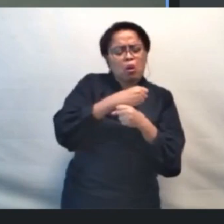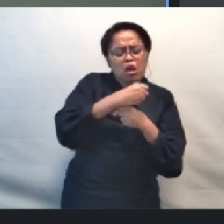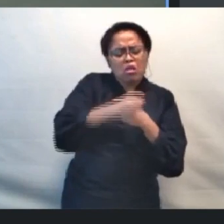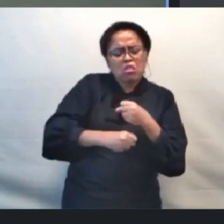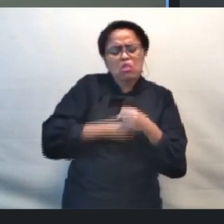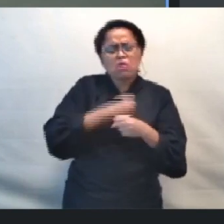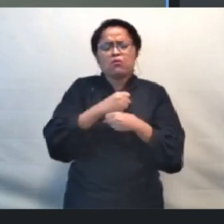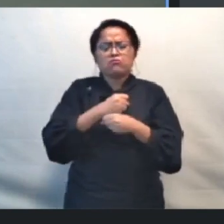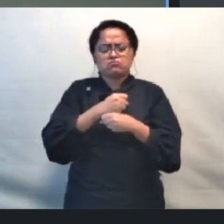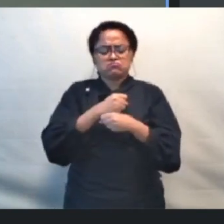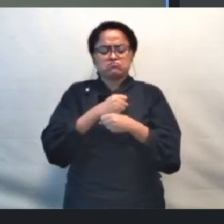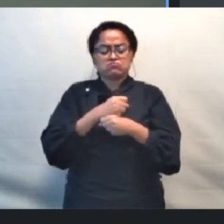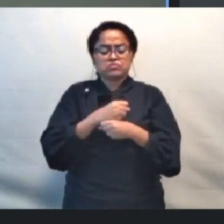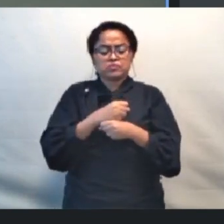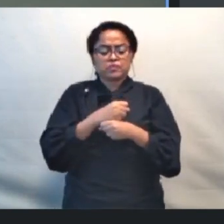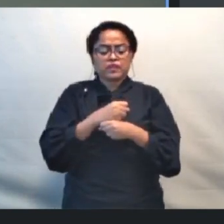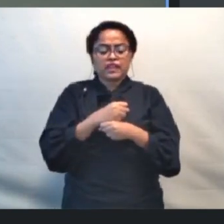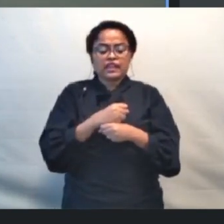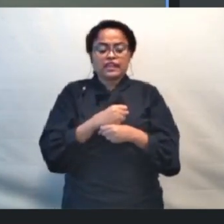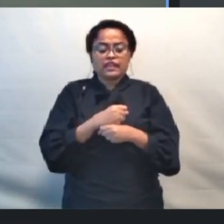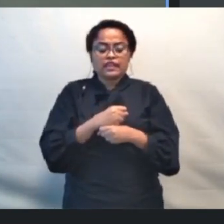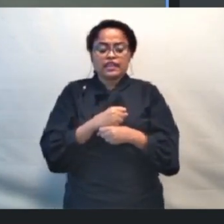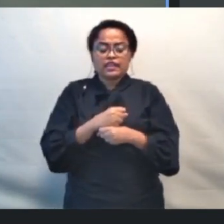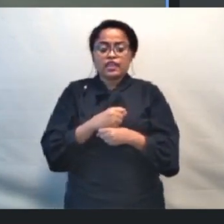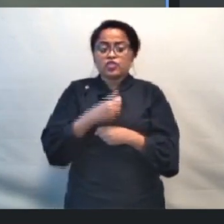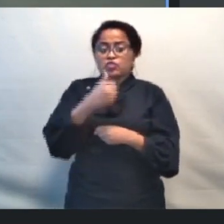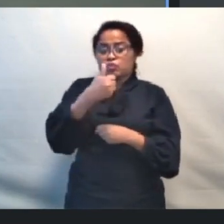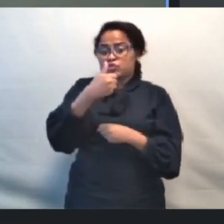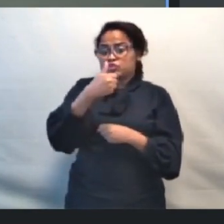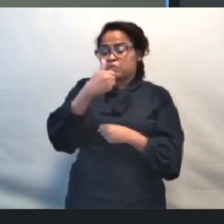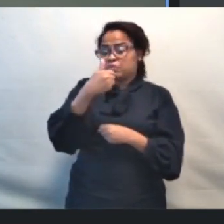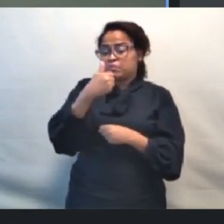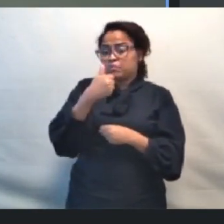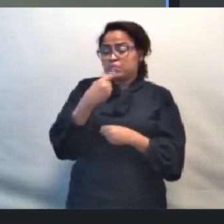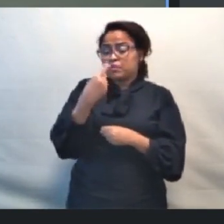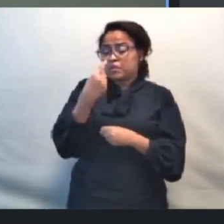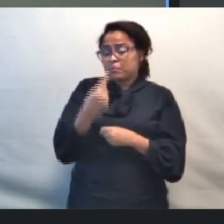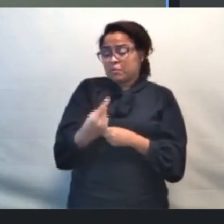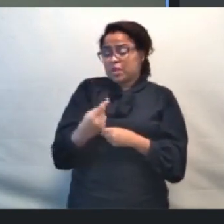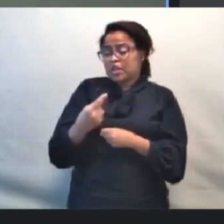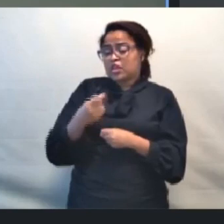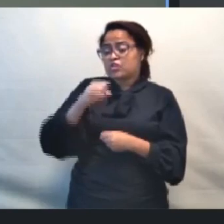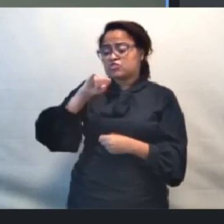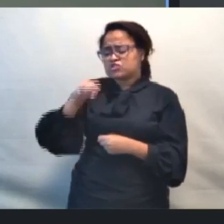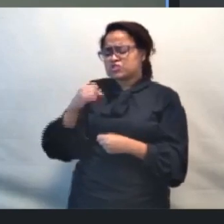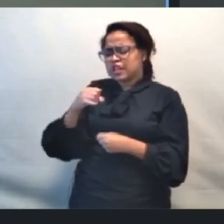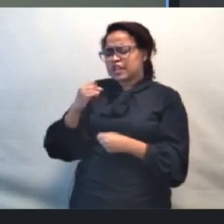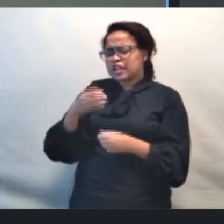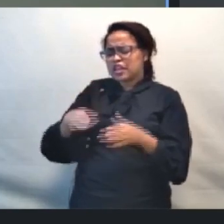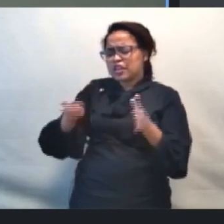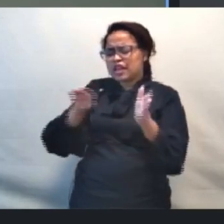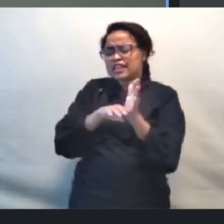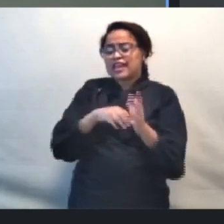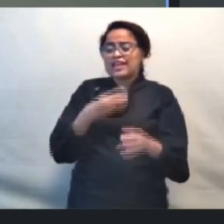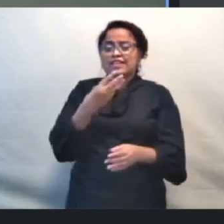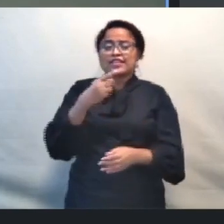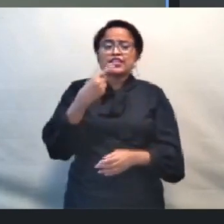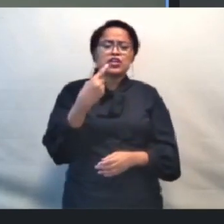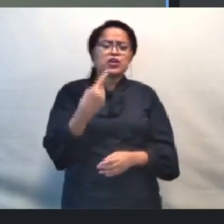aí, frisando, nós estamos falando do dia 1º de janeiro a 31 de dezembro, então, que somam aí quase 593 milhões de